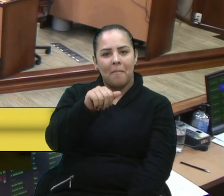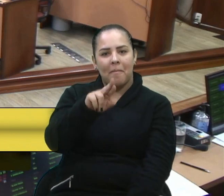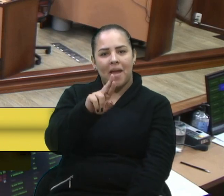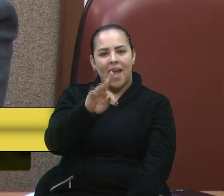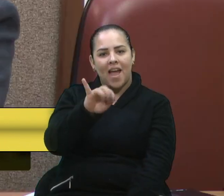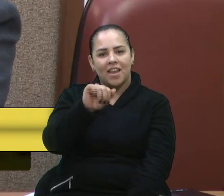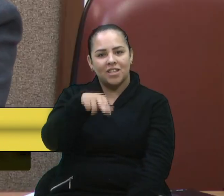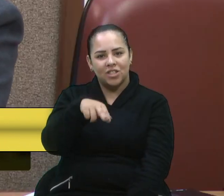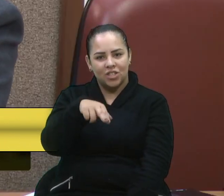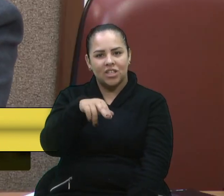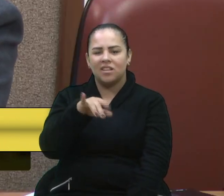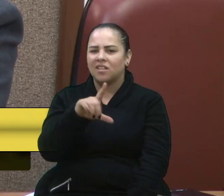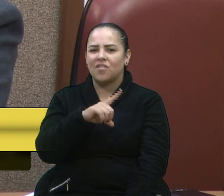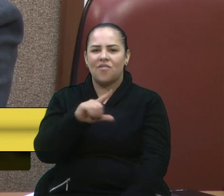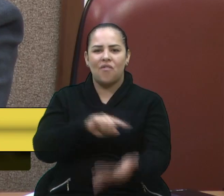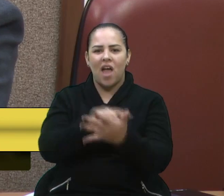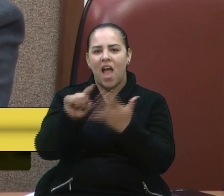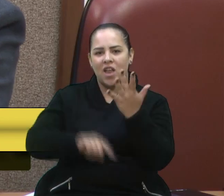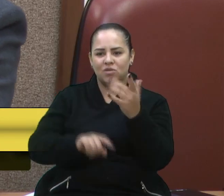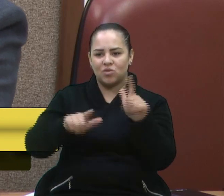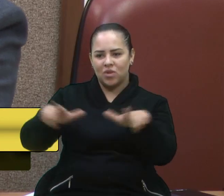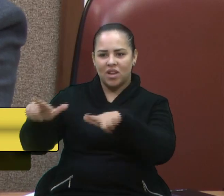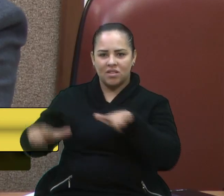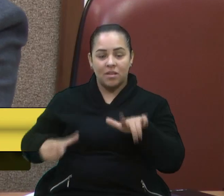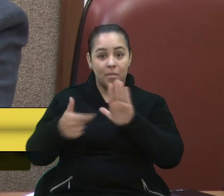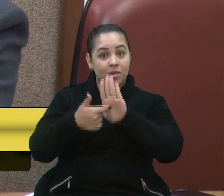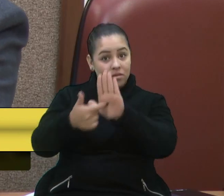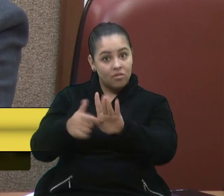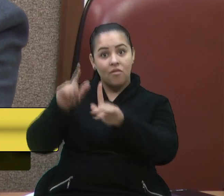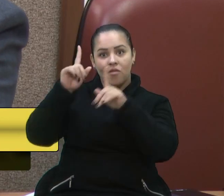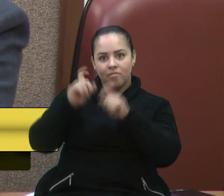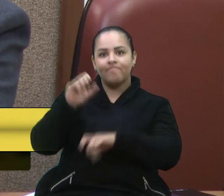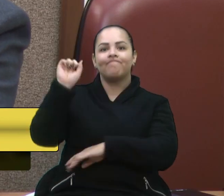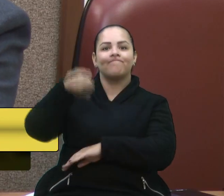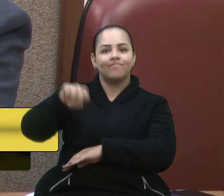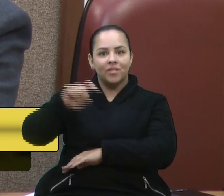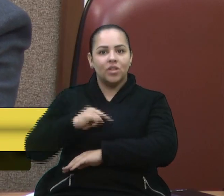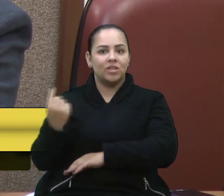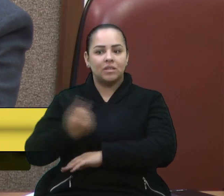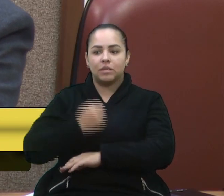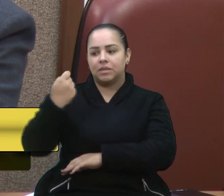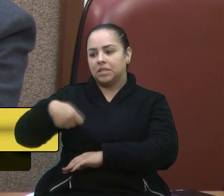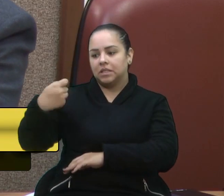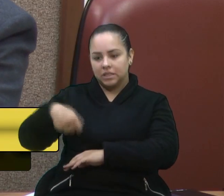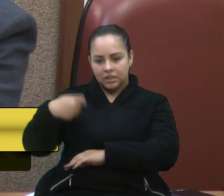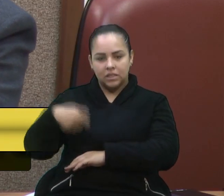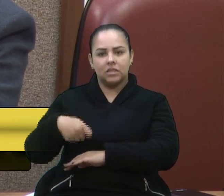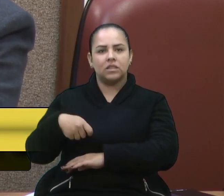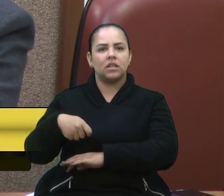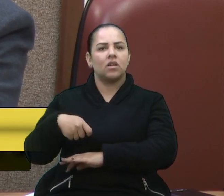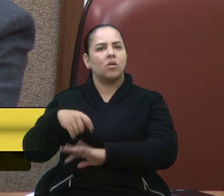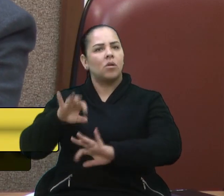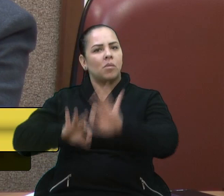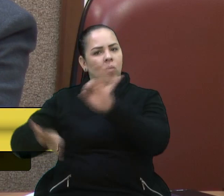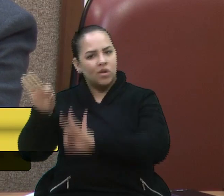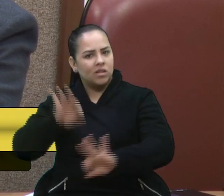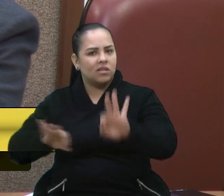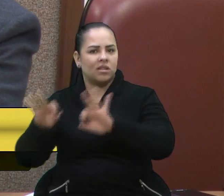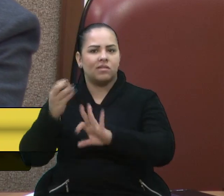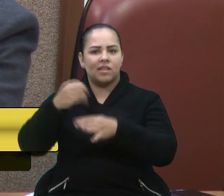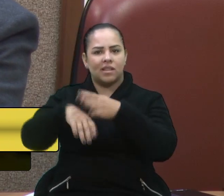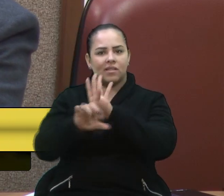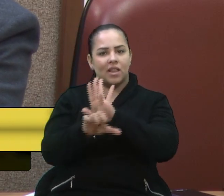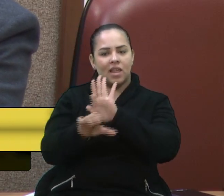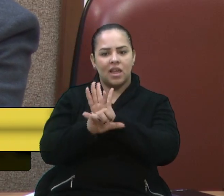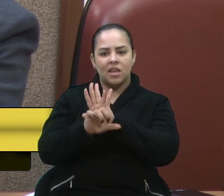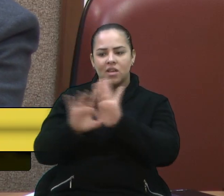senhor apresentou nas fotos. E quero lhe dizer que, de fato, nós precisamos de uma política pública e de legislação que fomente e